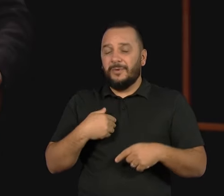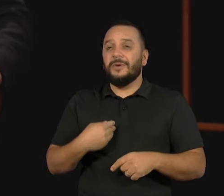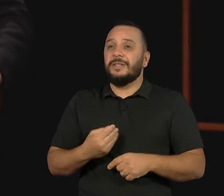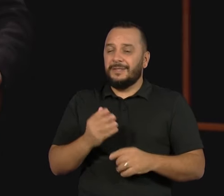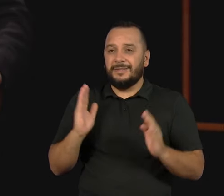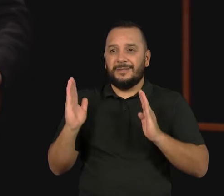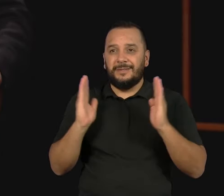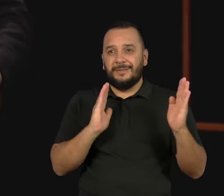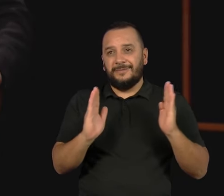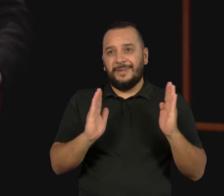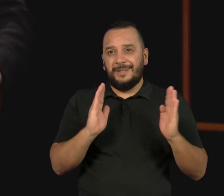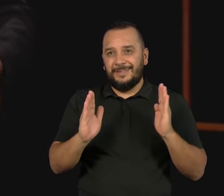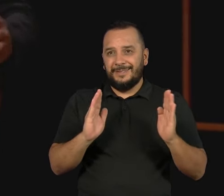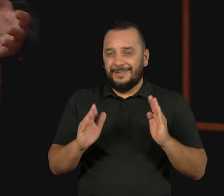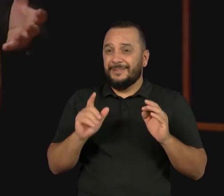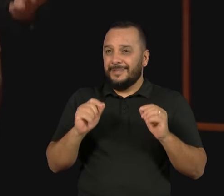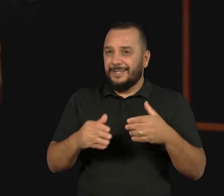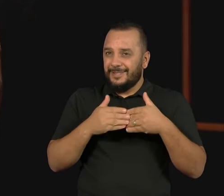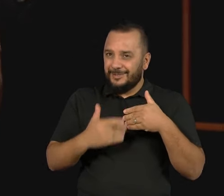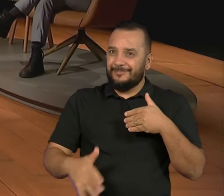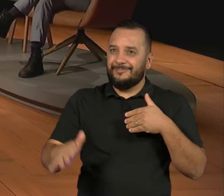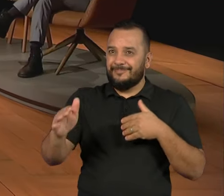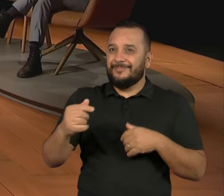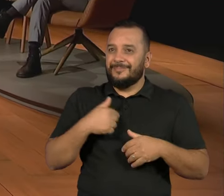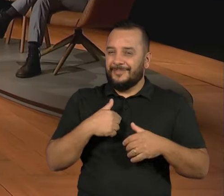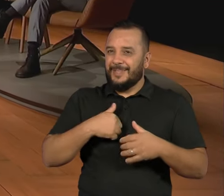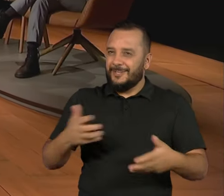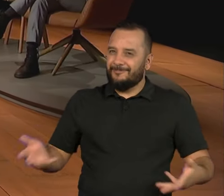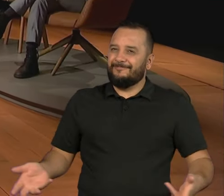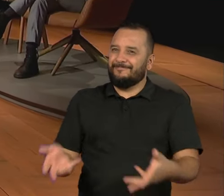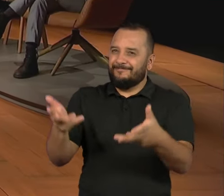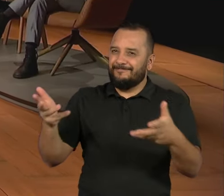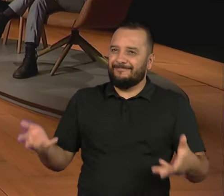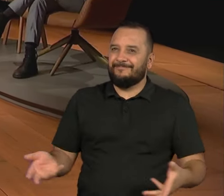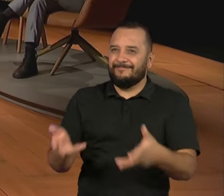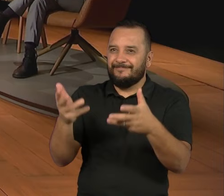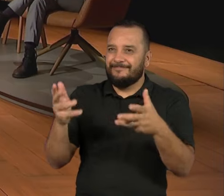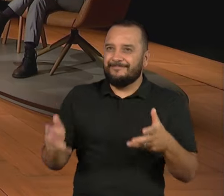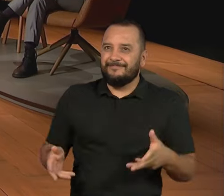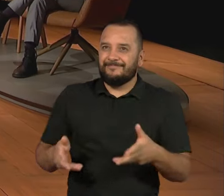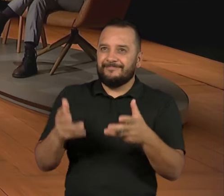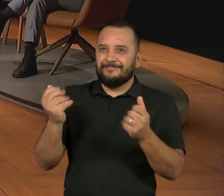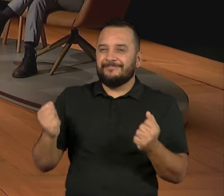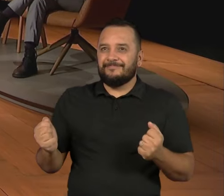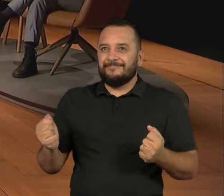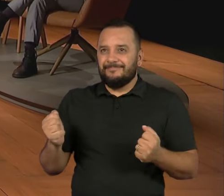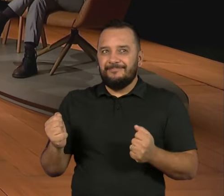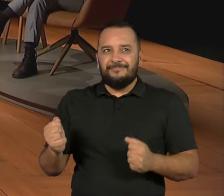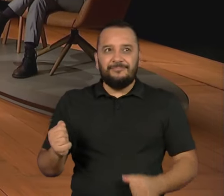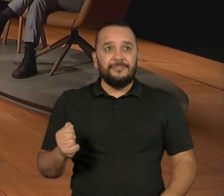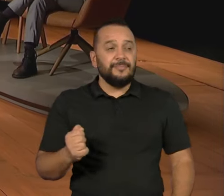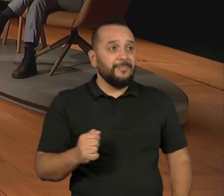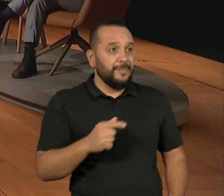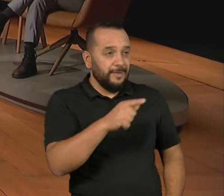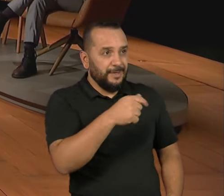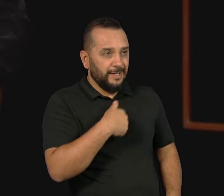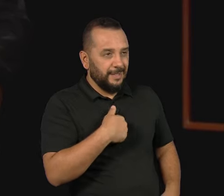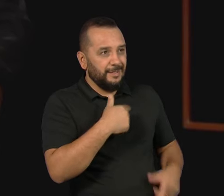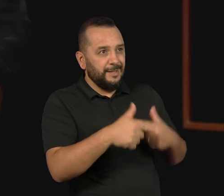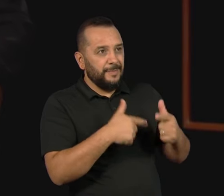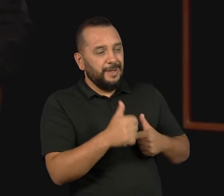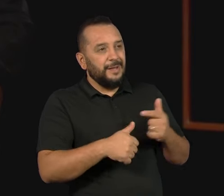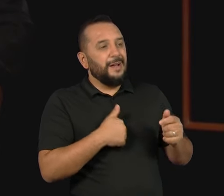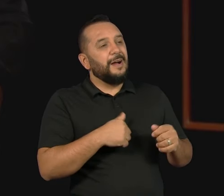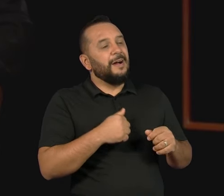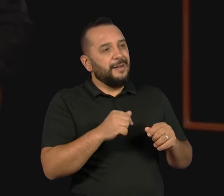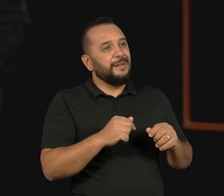carreira dela, que eu, de alguma forma, impulsionei. Então, Quando você a levou para a Record. Sim,